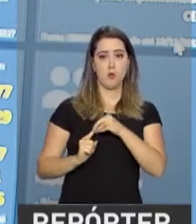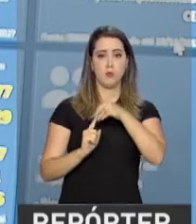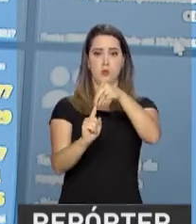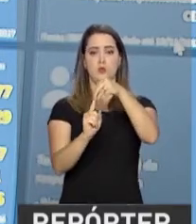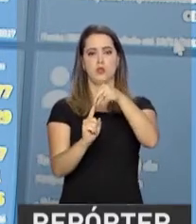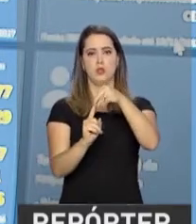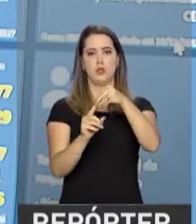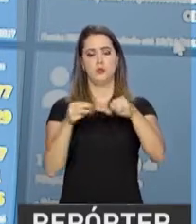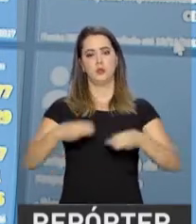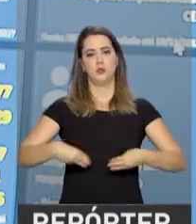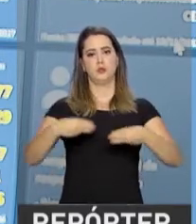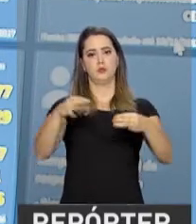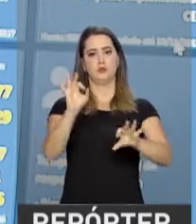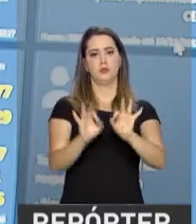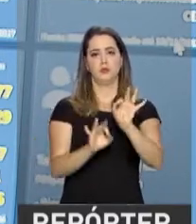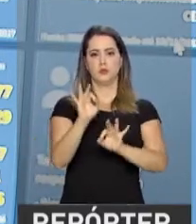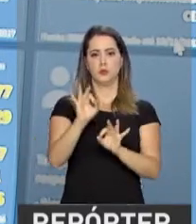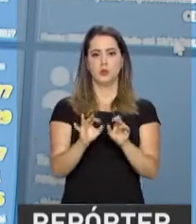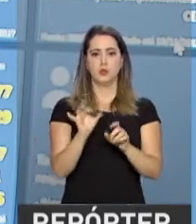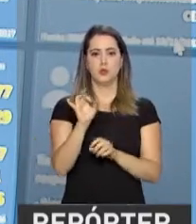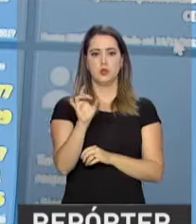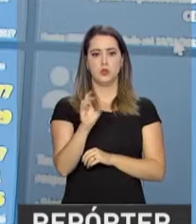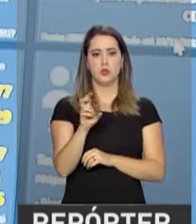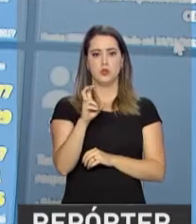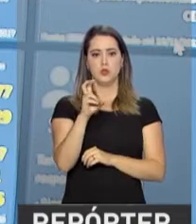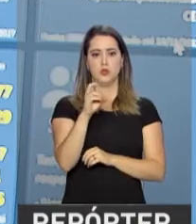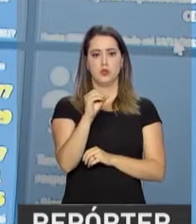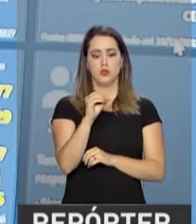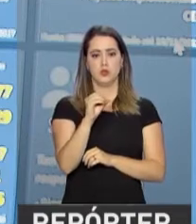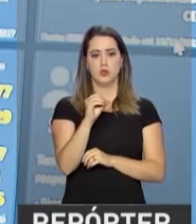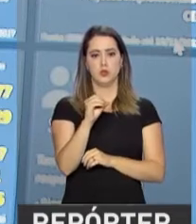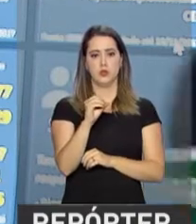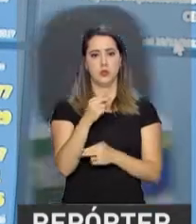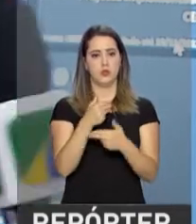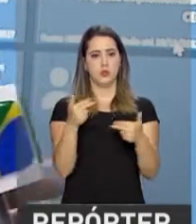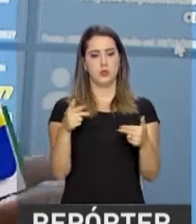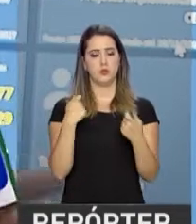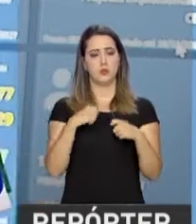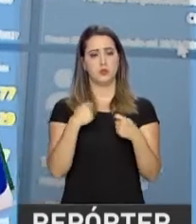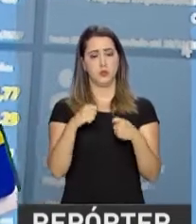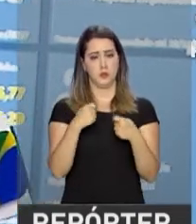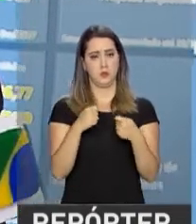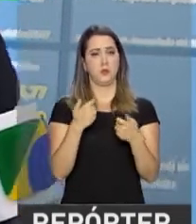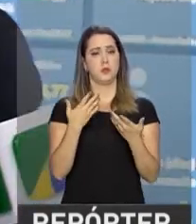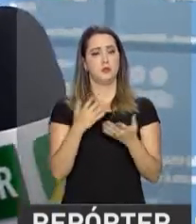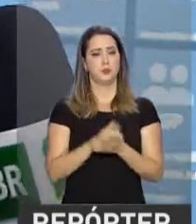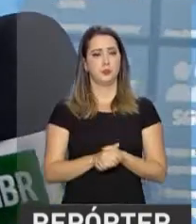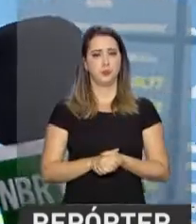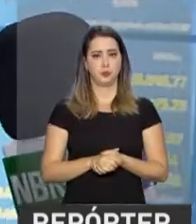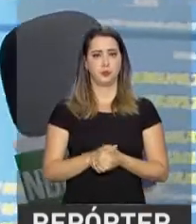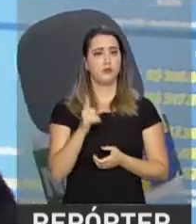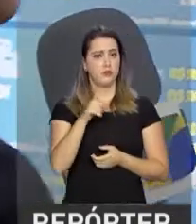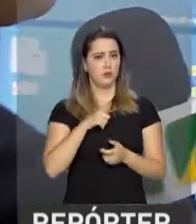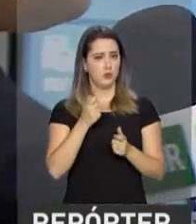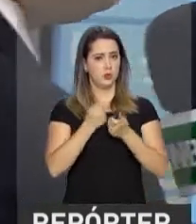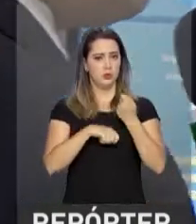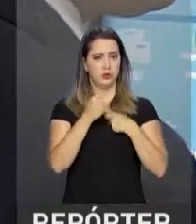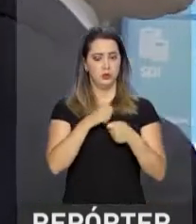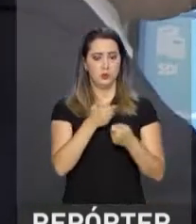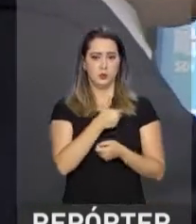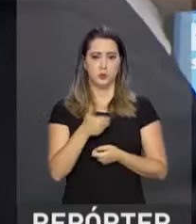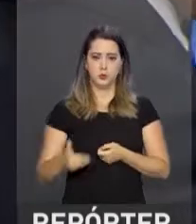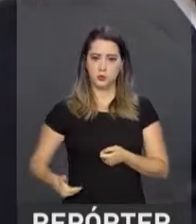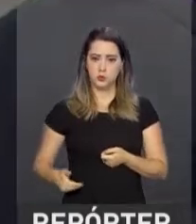planejamento isso vai ser feito com apenas 50 itens a expectativa de economia para os cofres públicos